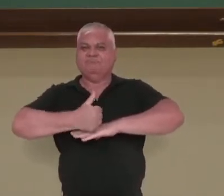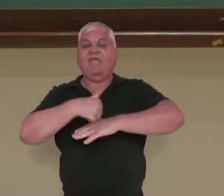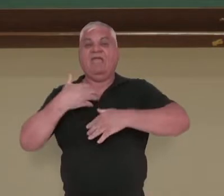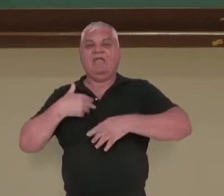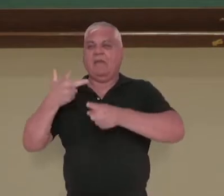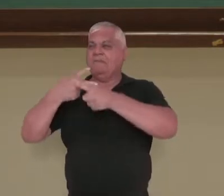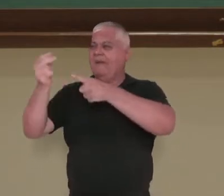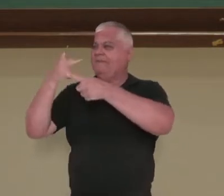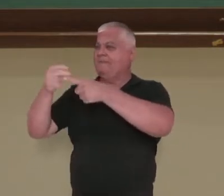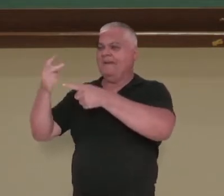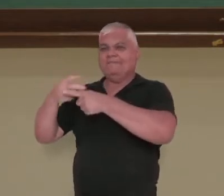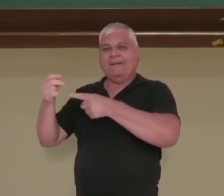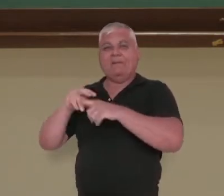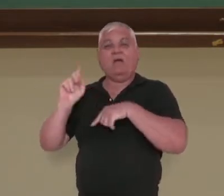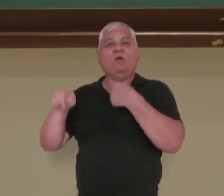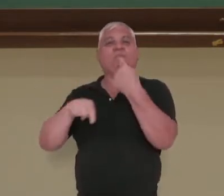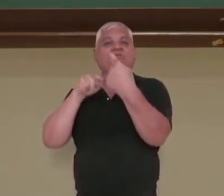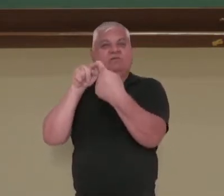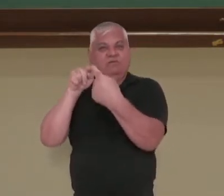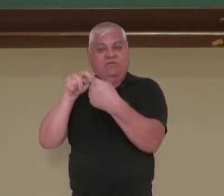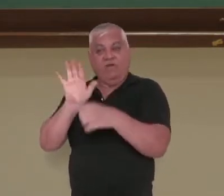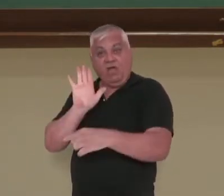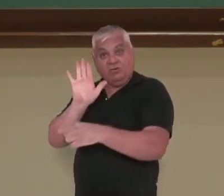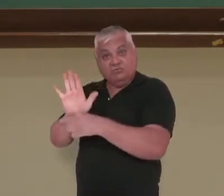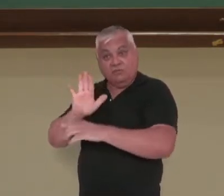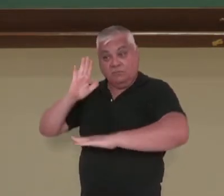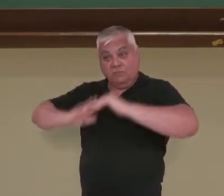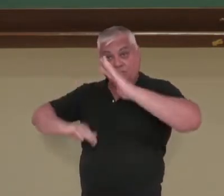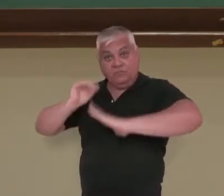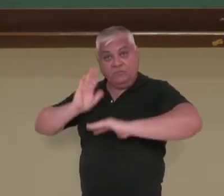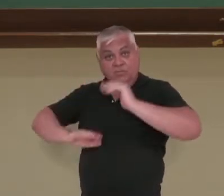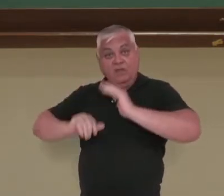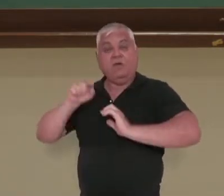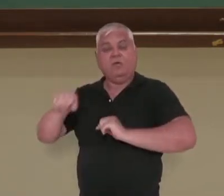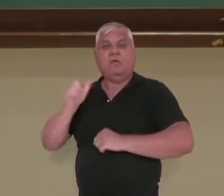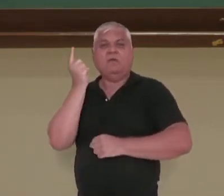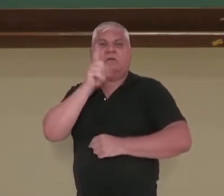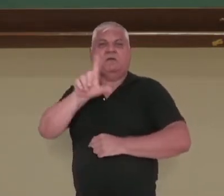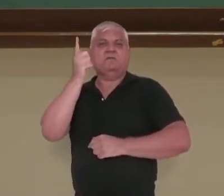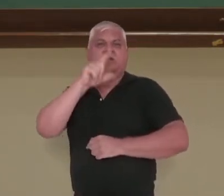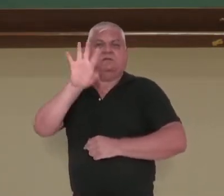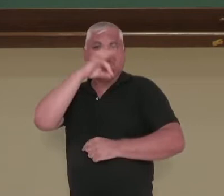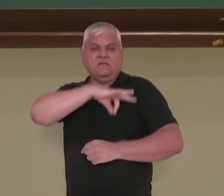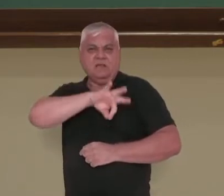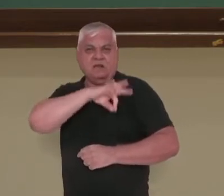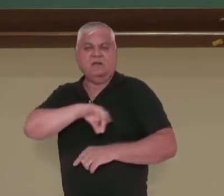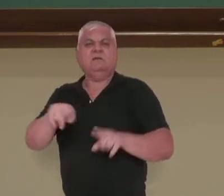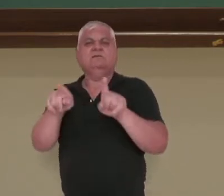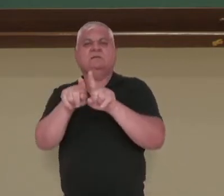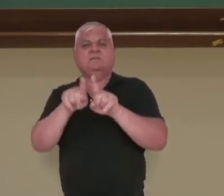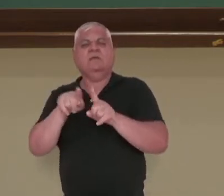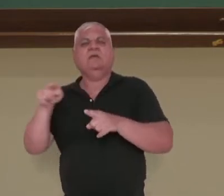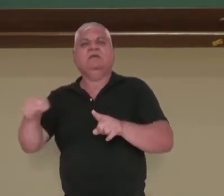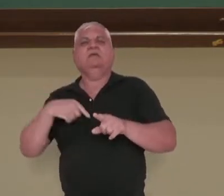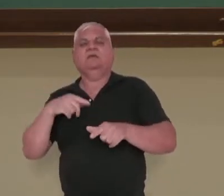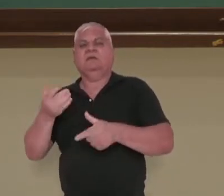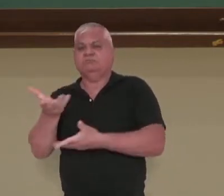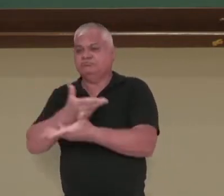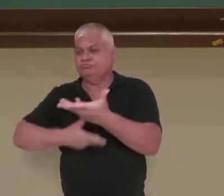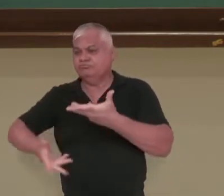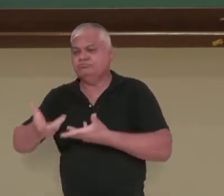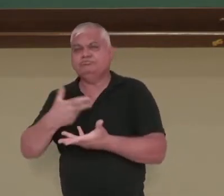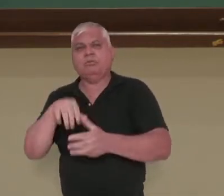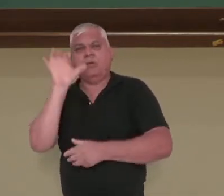por objetivos. Isso faz com que esses profissionais, eles normalmente ganhem salários, envolvam equipes